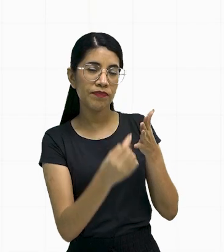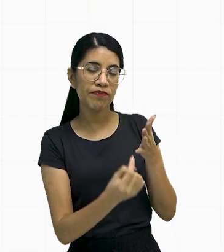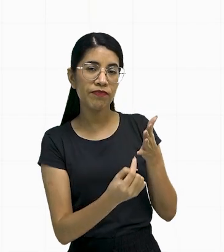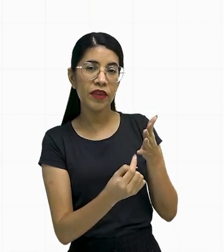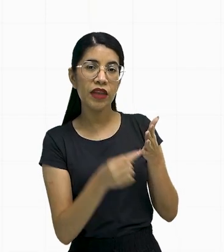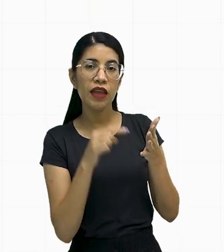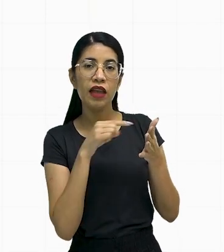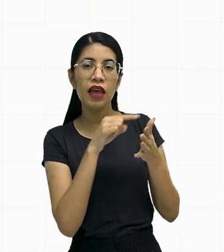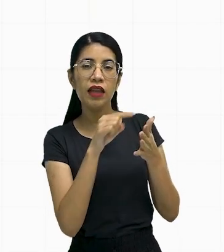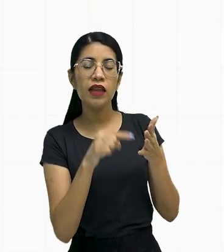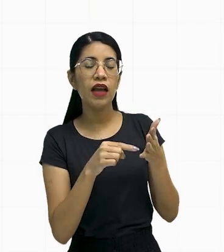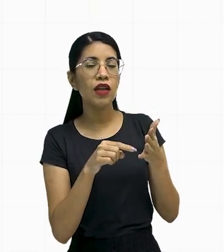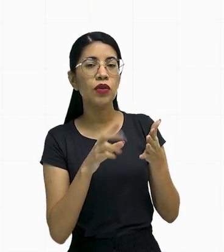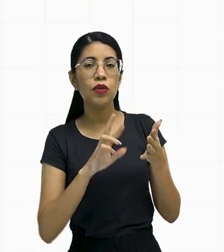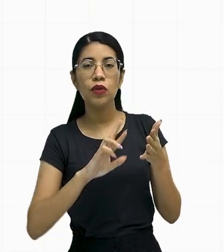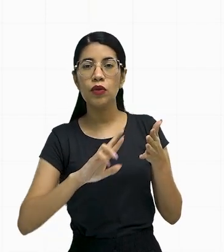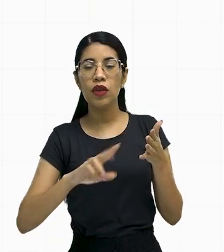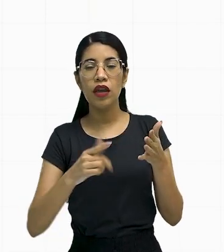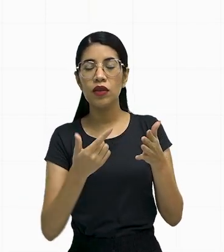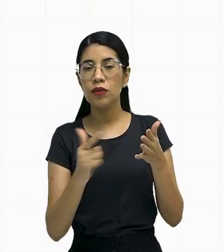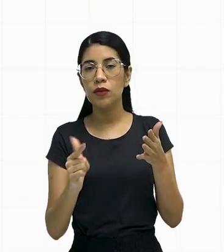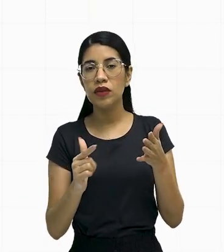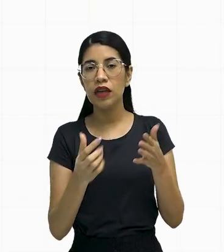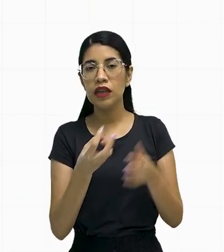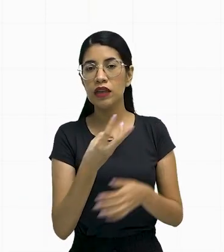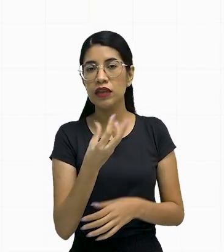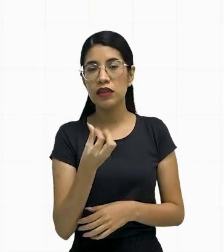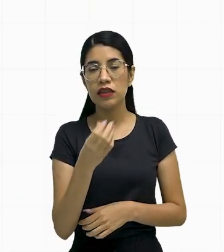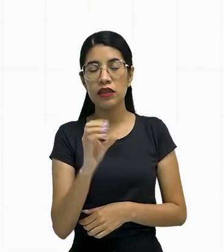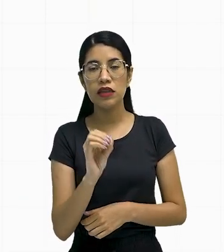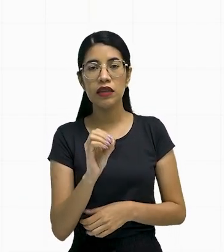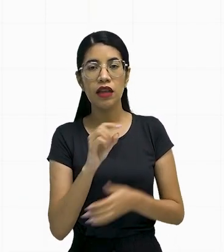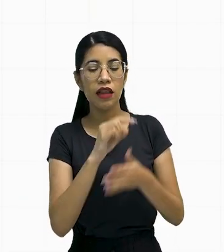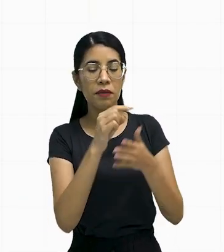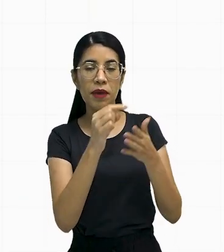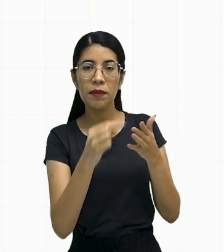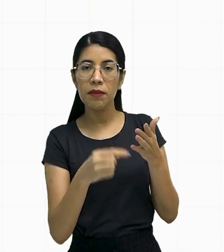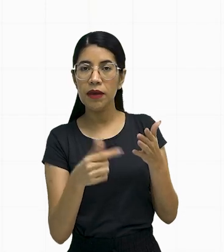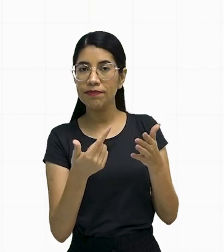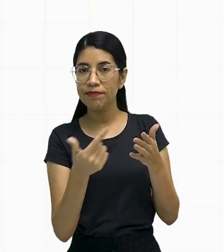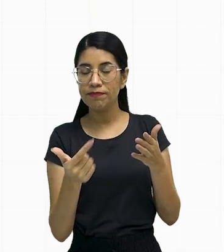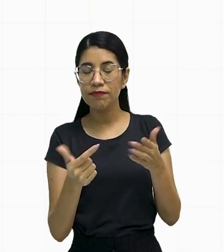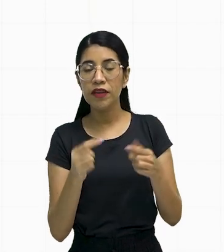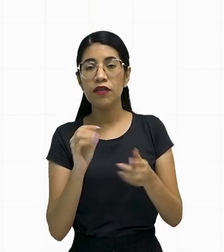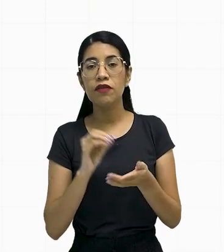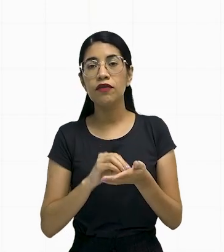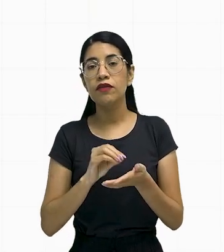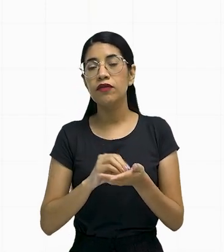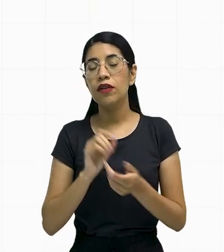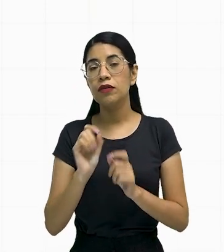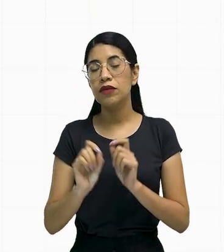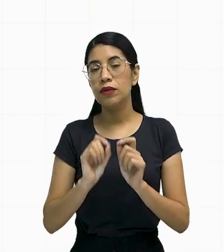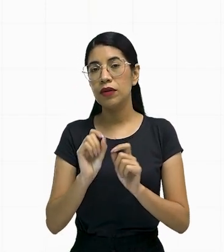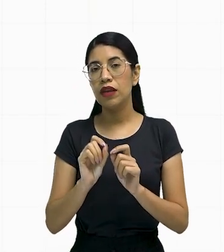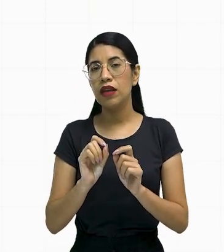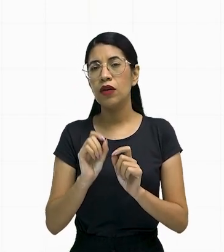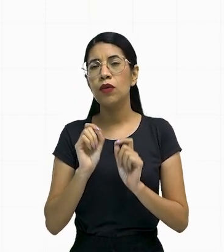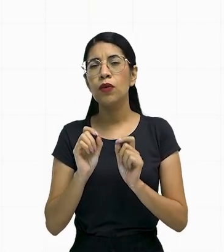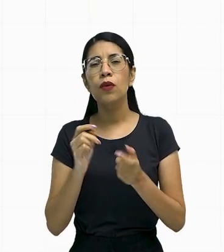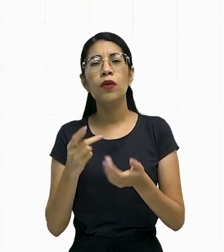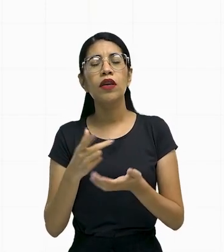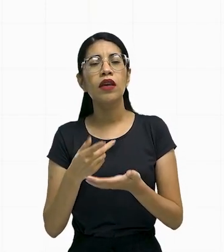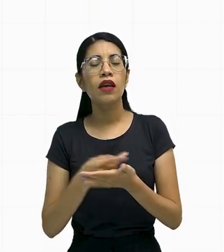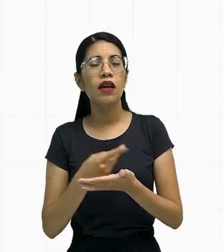nenhuma delas você vai encontrar 360. Por quê? O que está faltando? O que está de